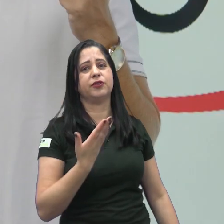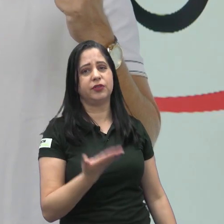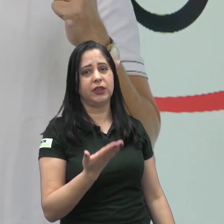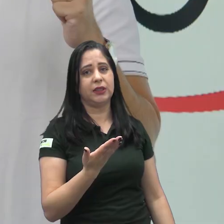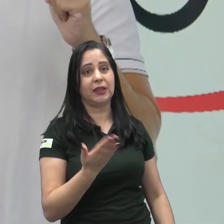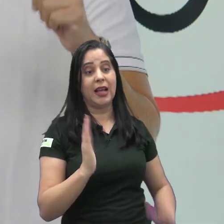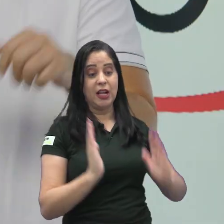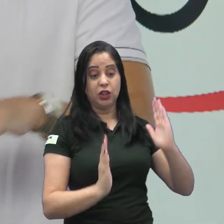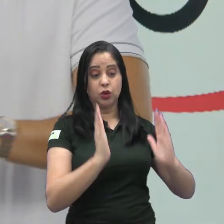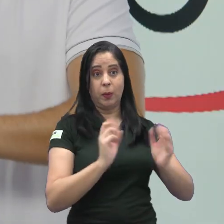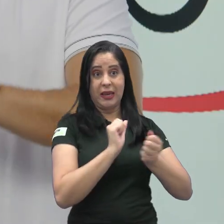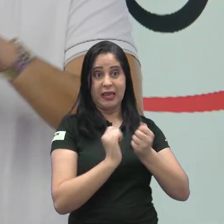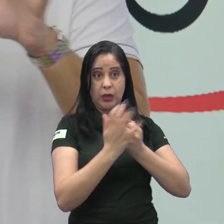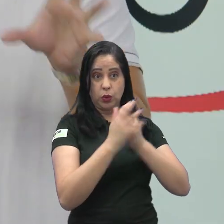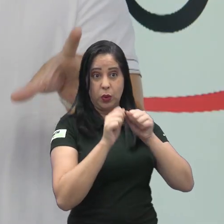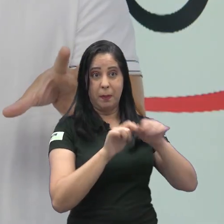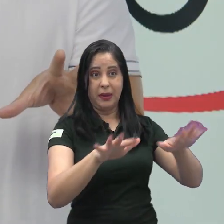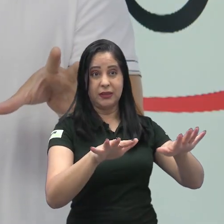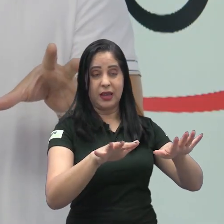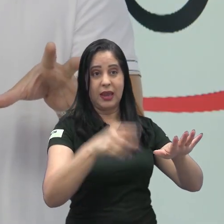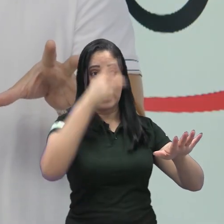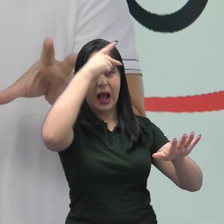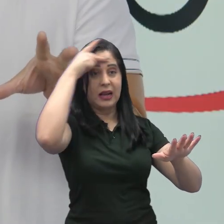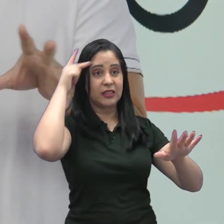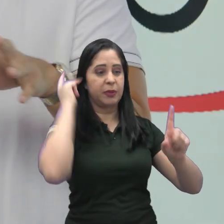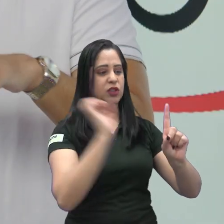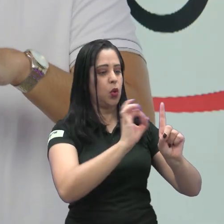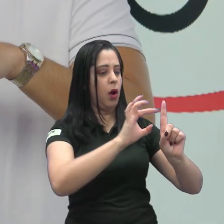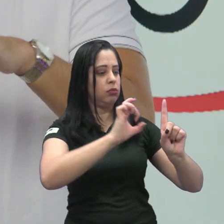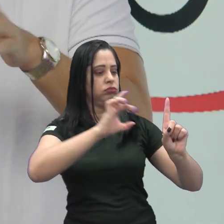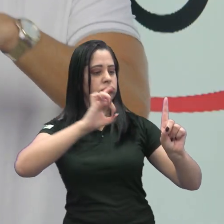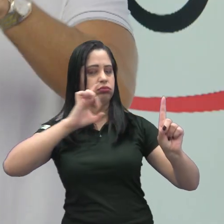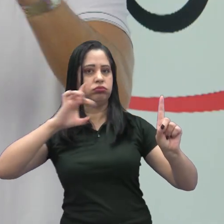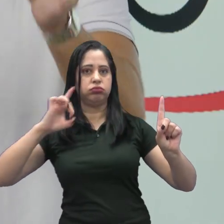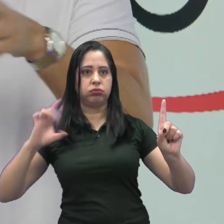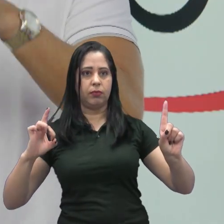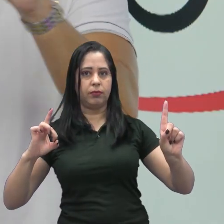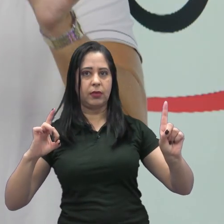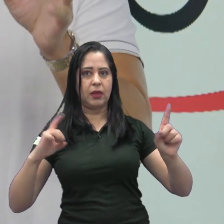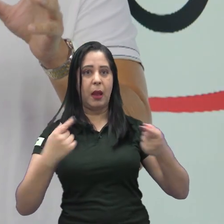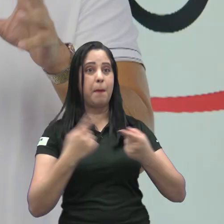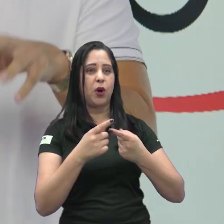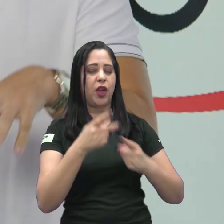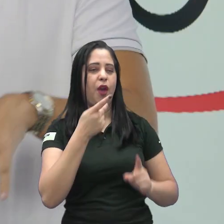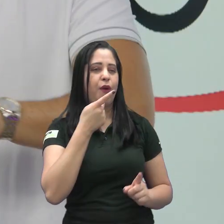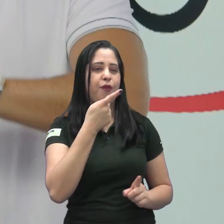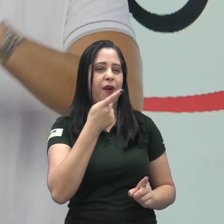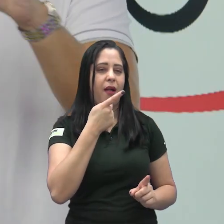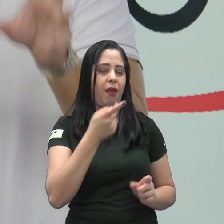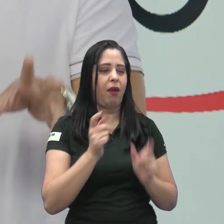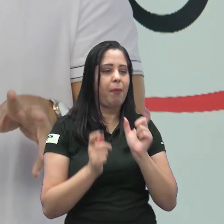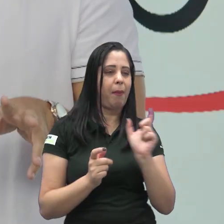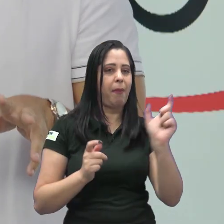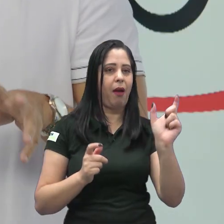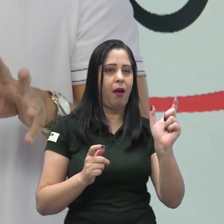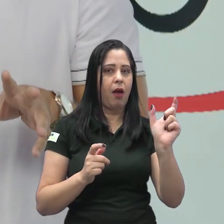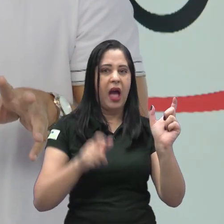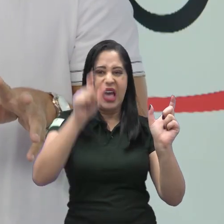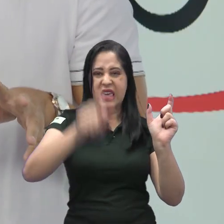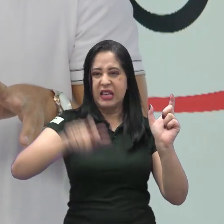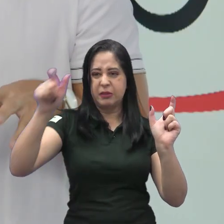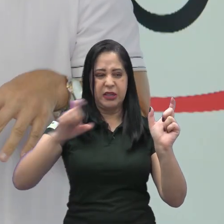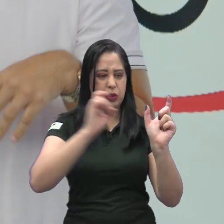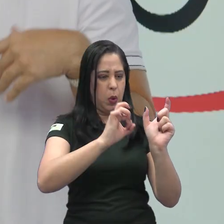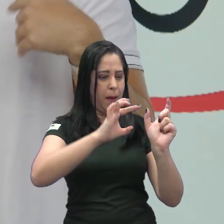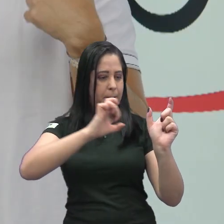começo da pandemia eu tive um cancelamento a nível nacional, que eu fui mal interpretado, enfim. E eu virei notícia no Brasil